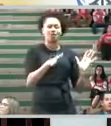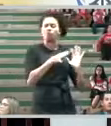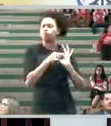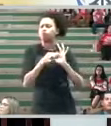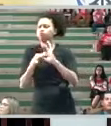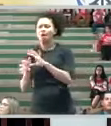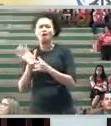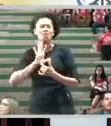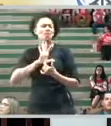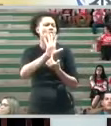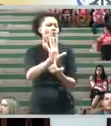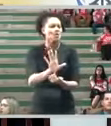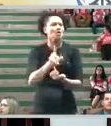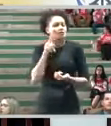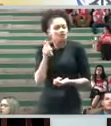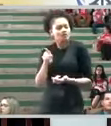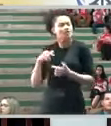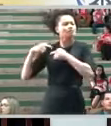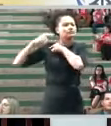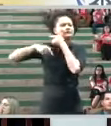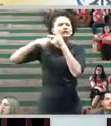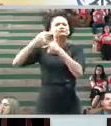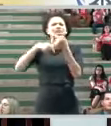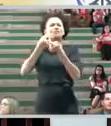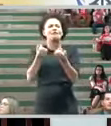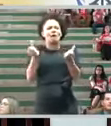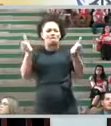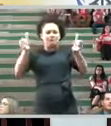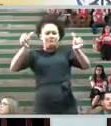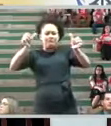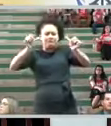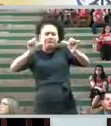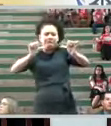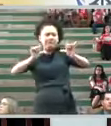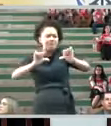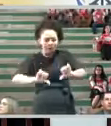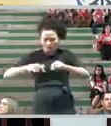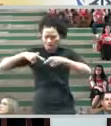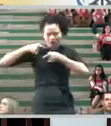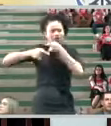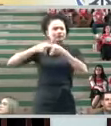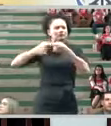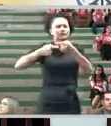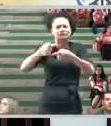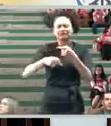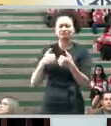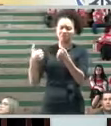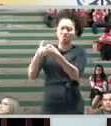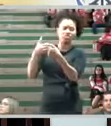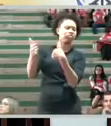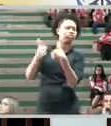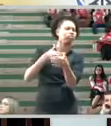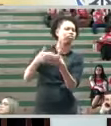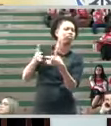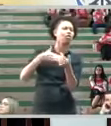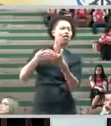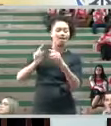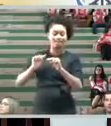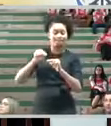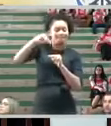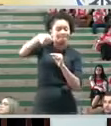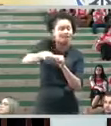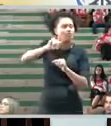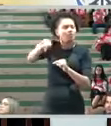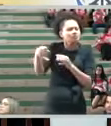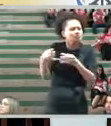nos mostra que esta geração vai decaindo cada dia mais. Esta geração do caixote, que era a geração pós Josué,